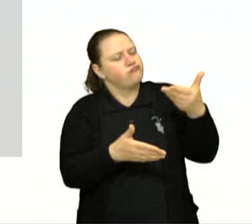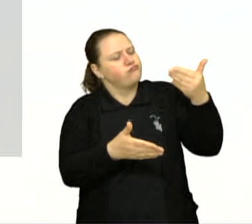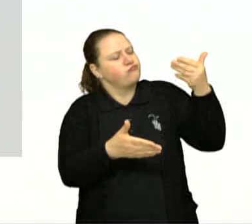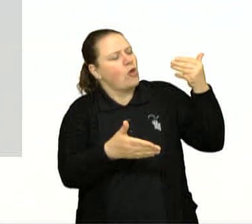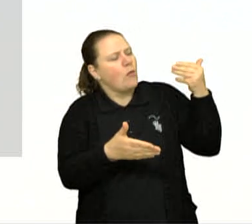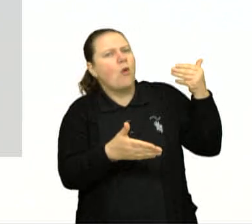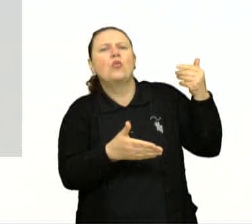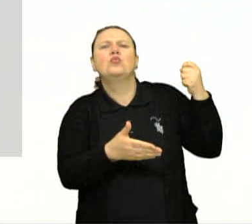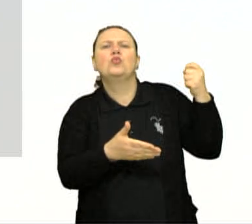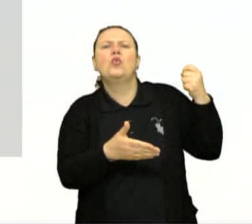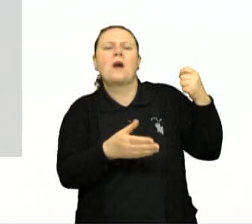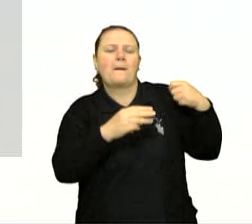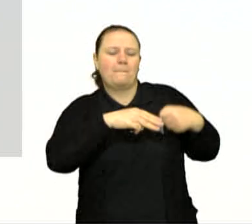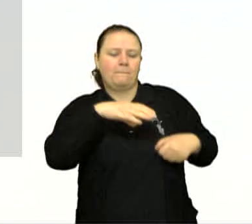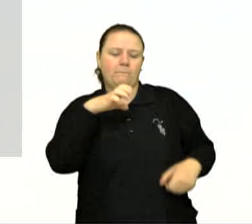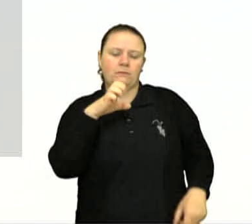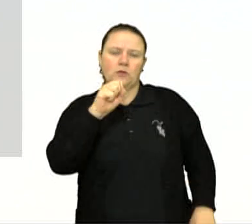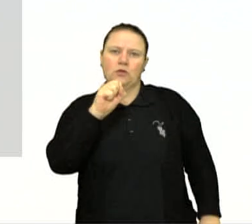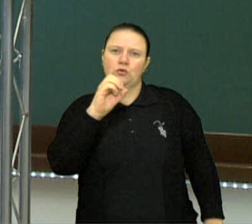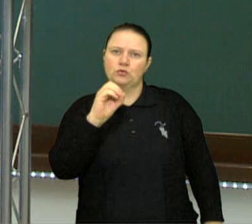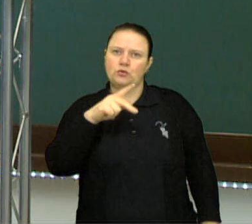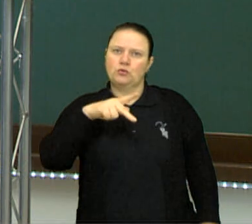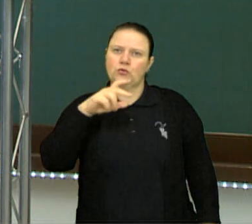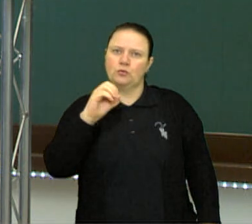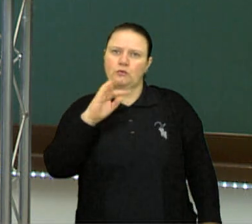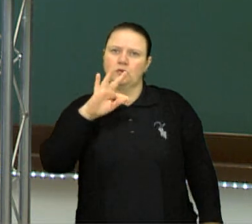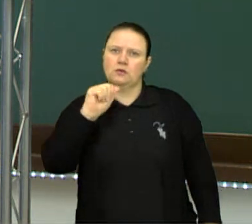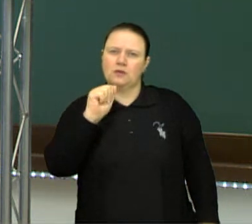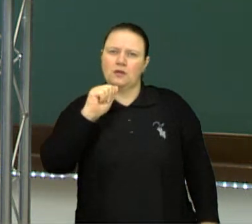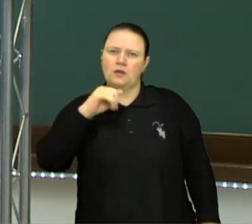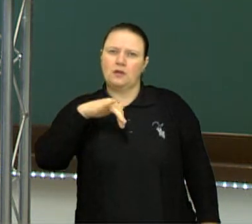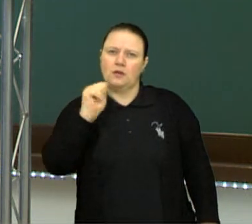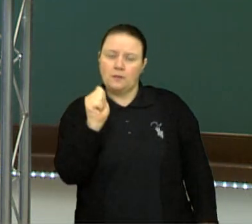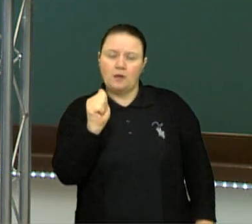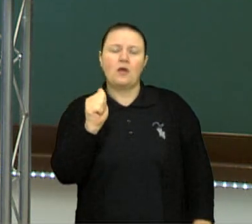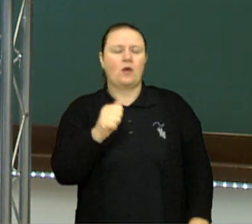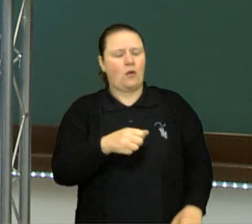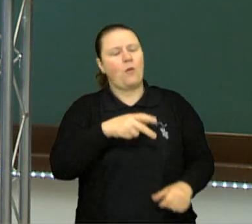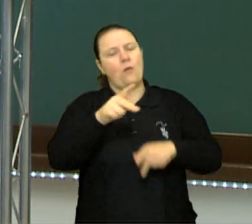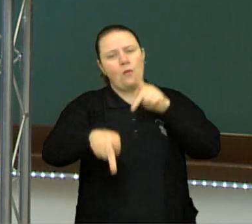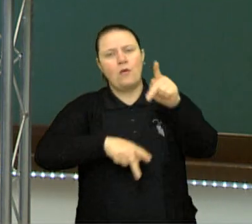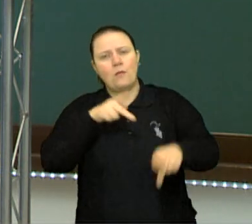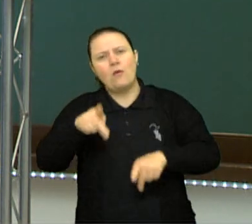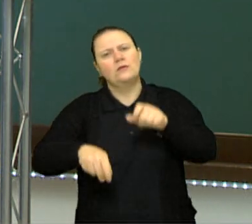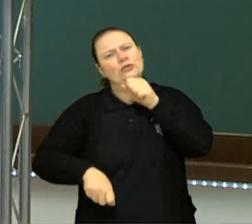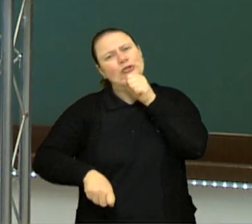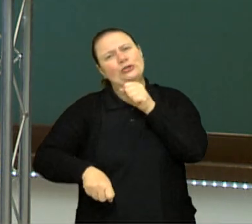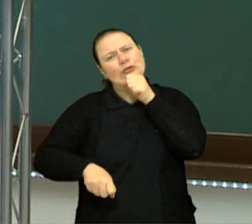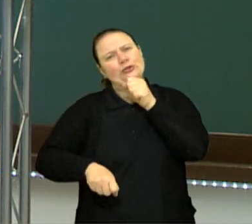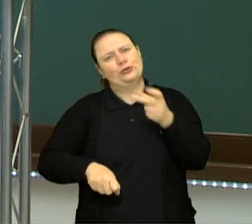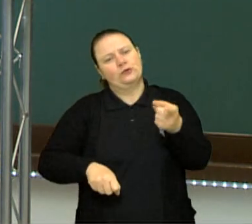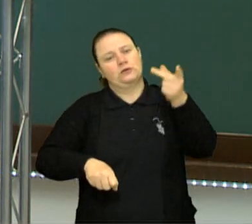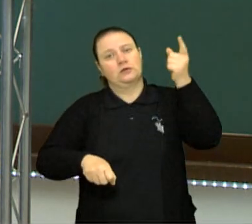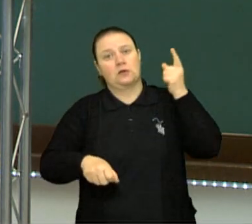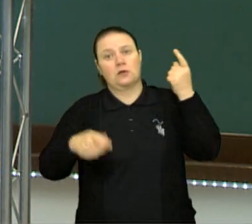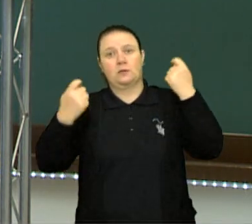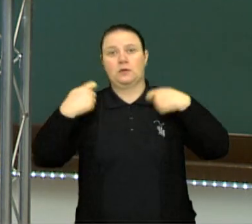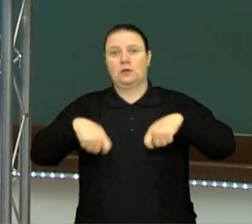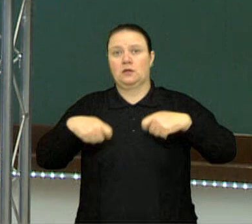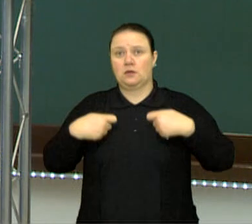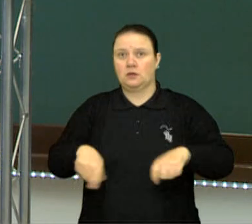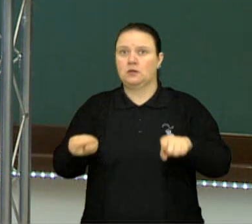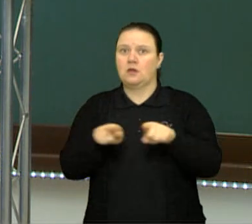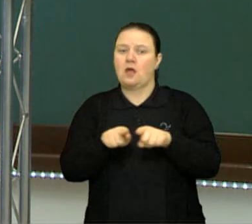Mesopotâmia, então é um povo bastante antigo que temos que ter a valorização deles. Claro que também temos que ver a questão das jazidas